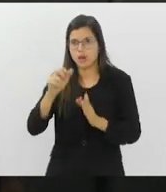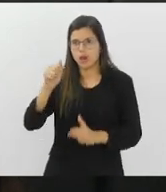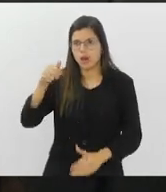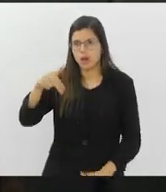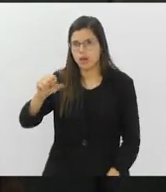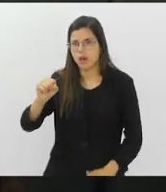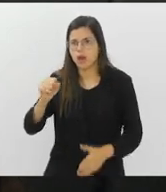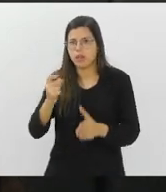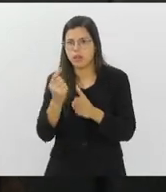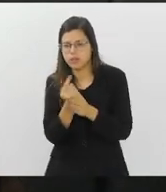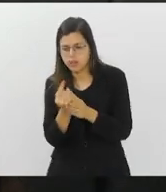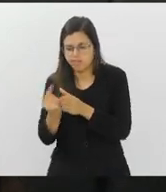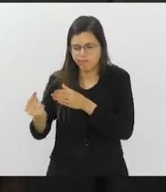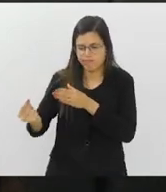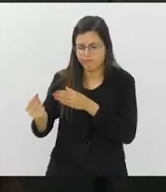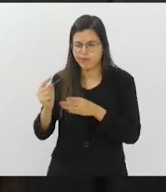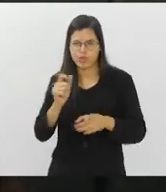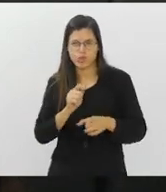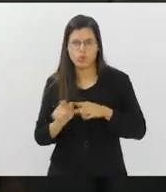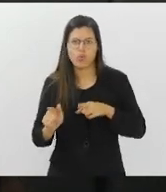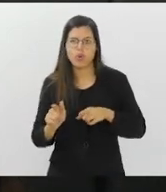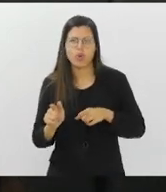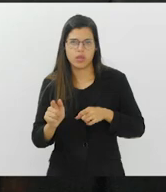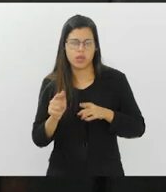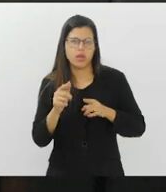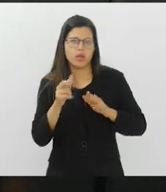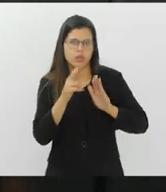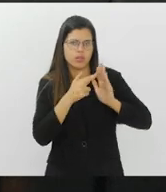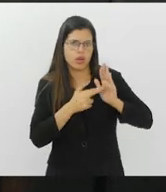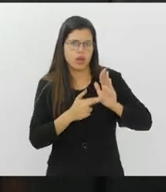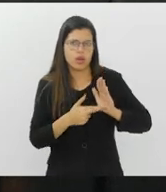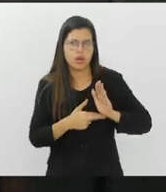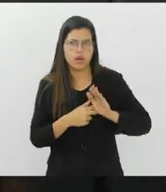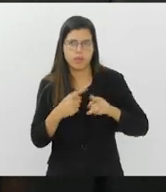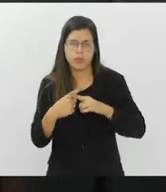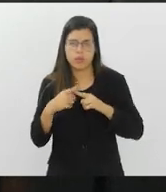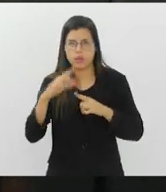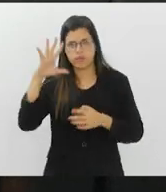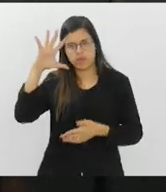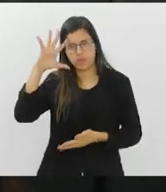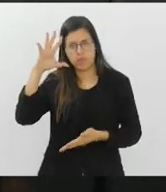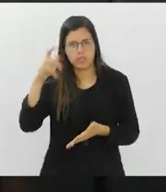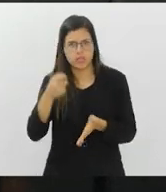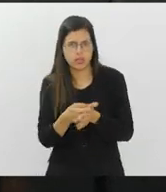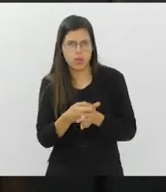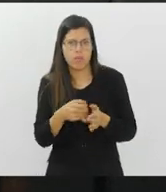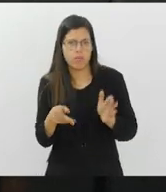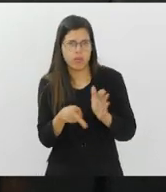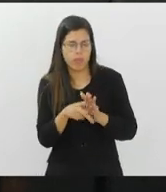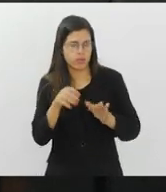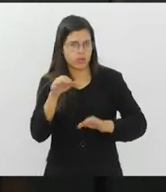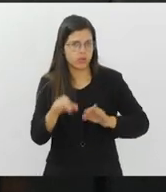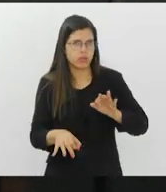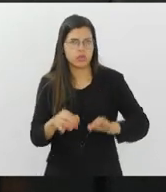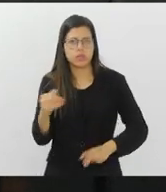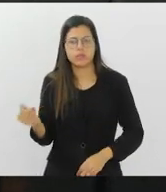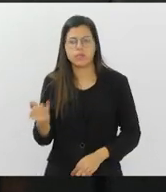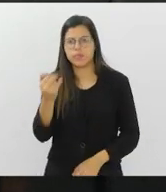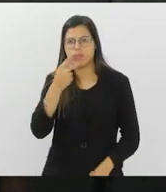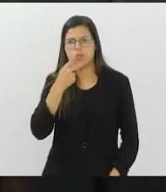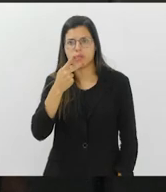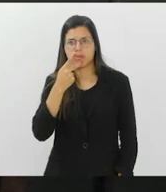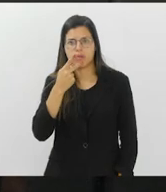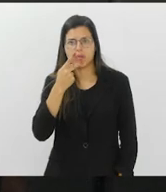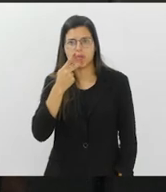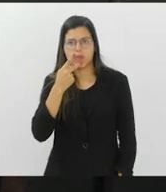foi excluída de regular esse ponto em razão de uma decisão da Justiça. Então, é importante falar e